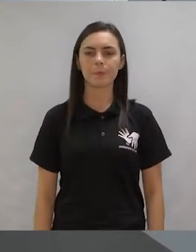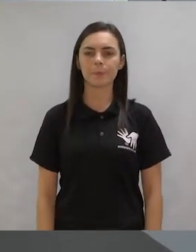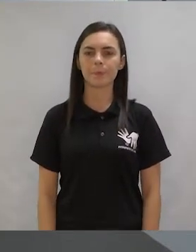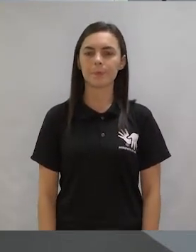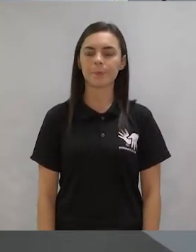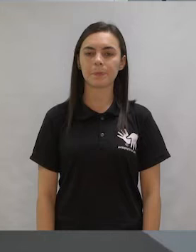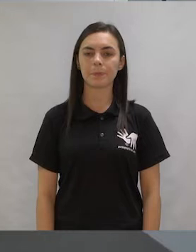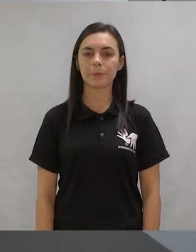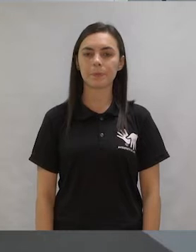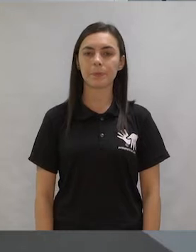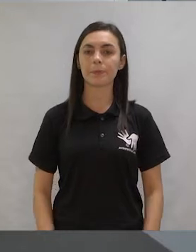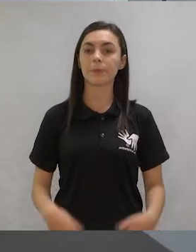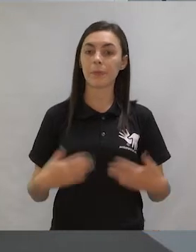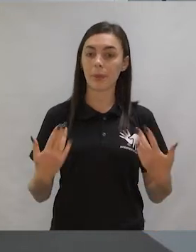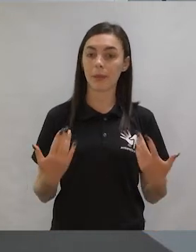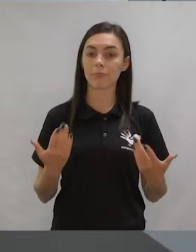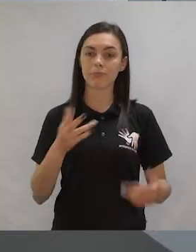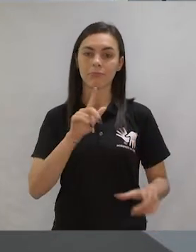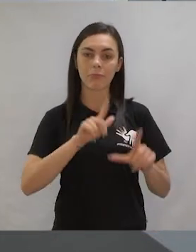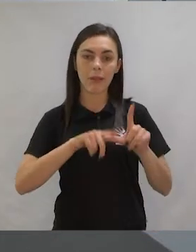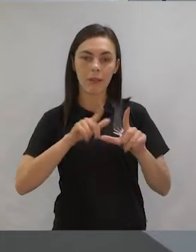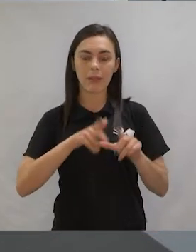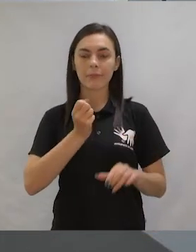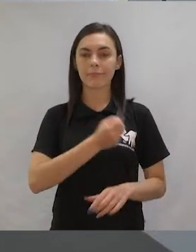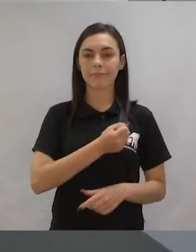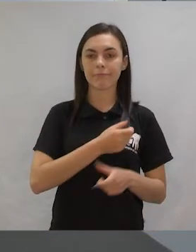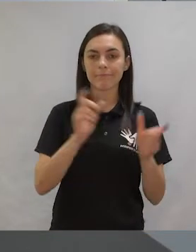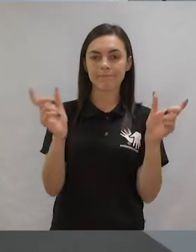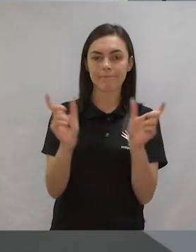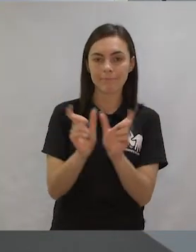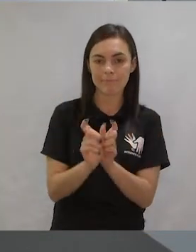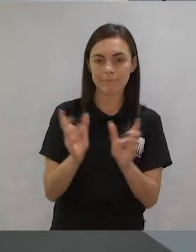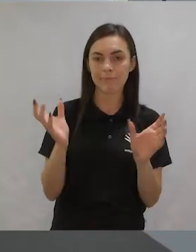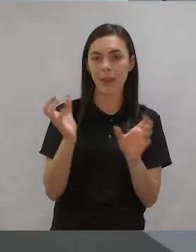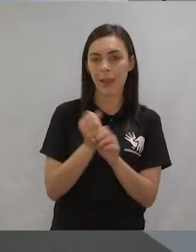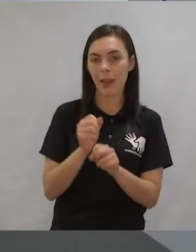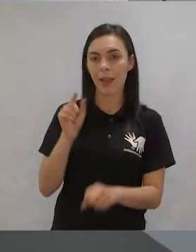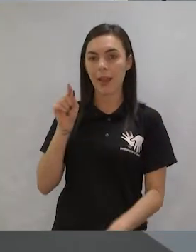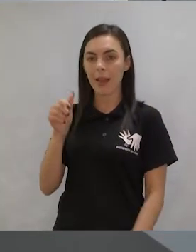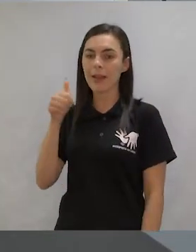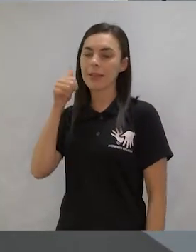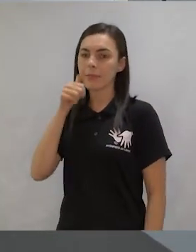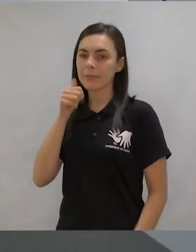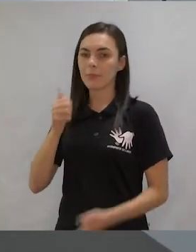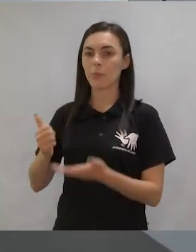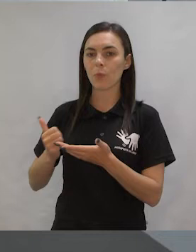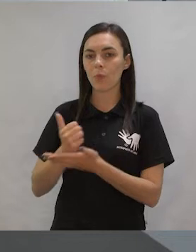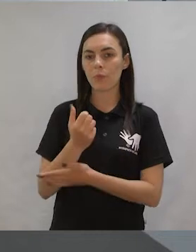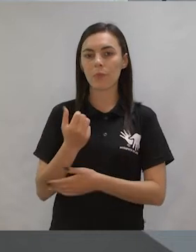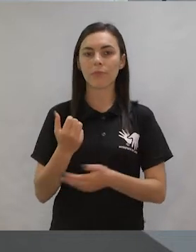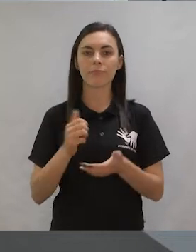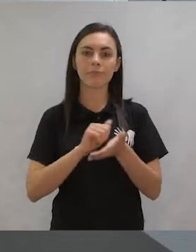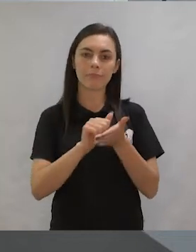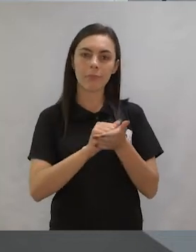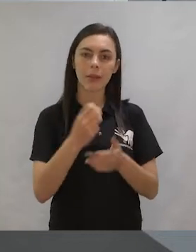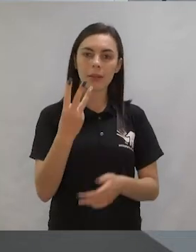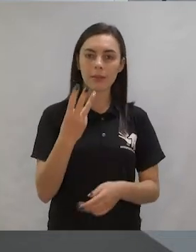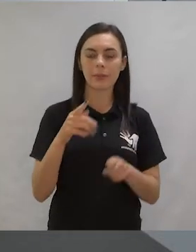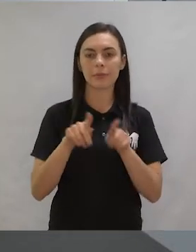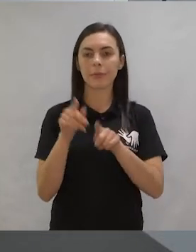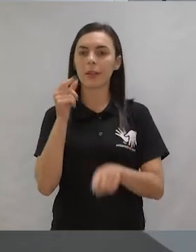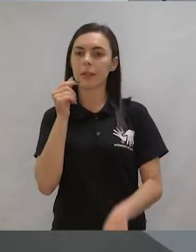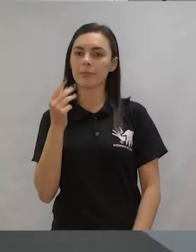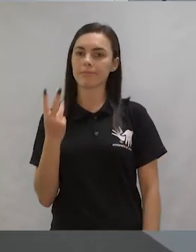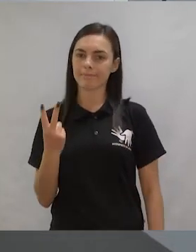igual. Então, essa é a nossa expressão algébrica para que Camila comprou 3 borrachas e 2